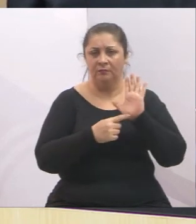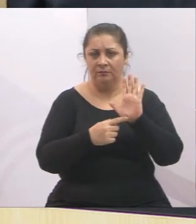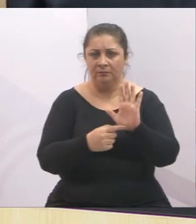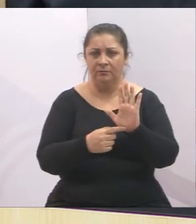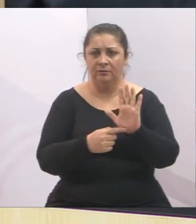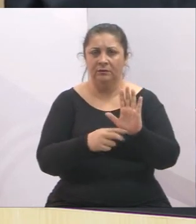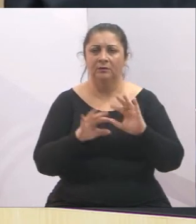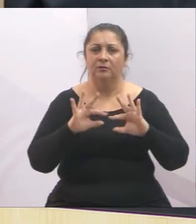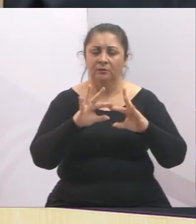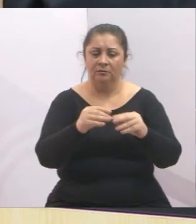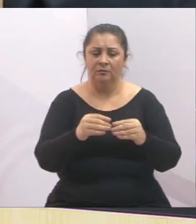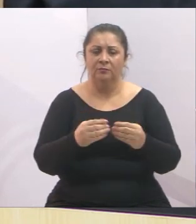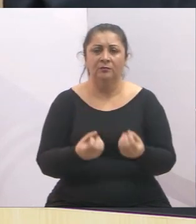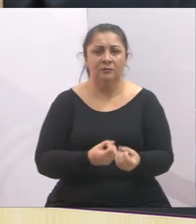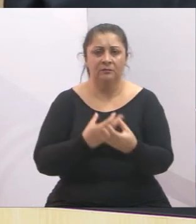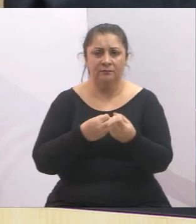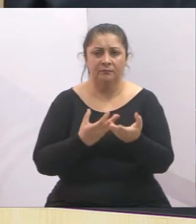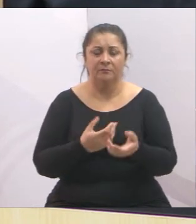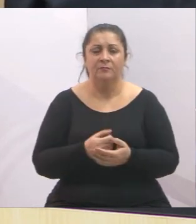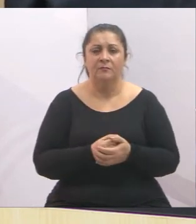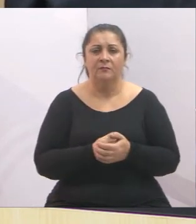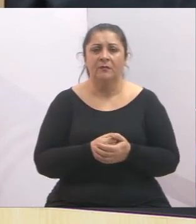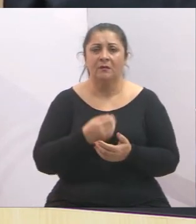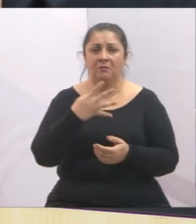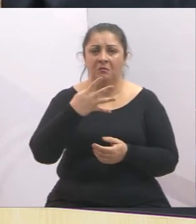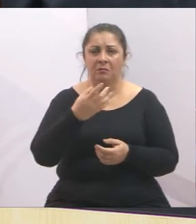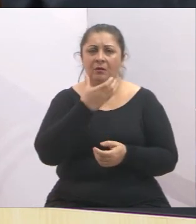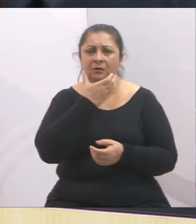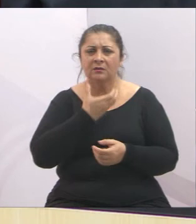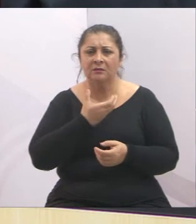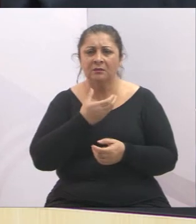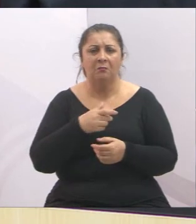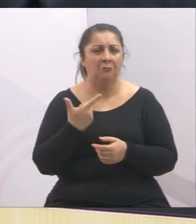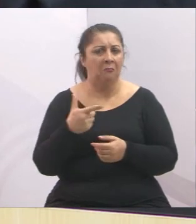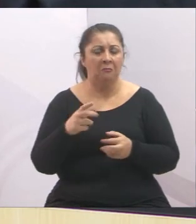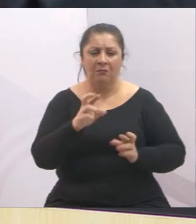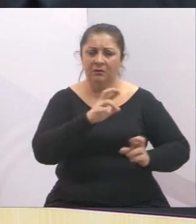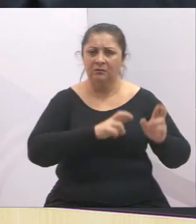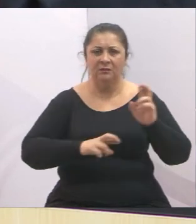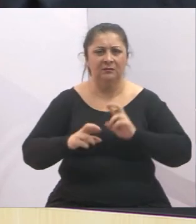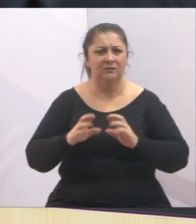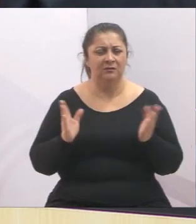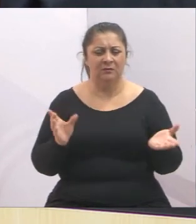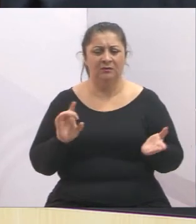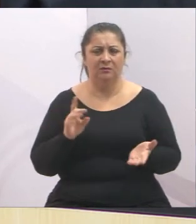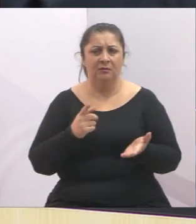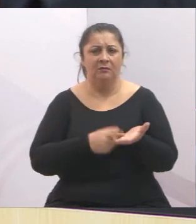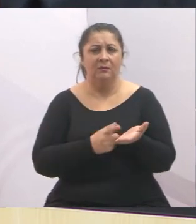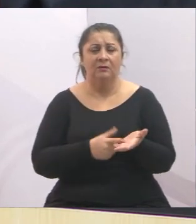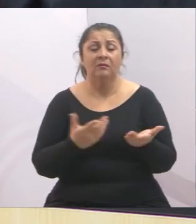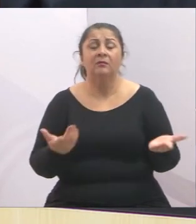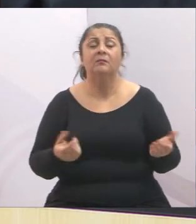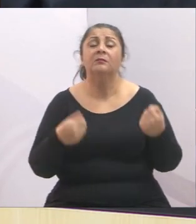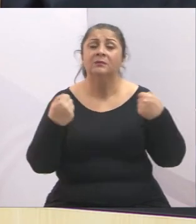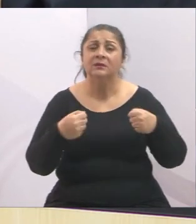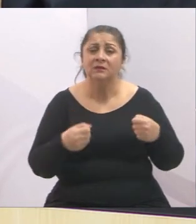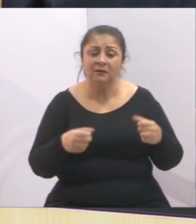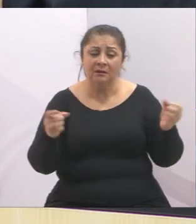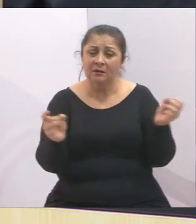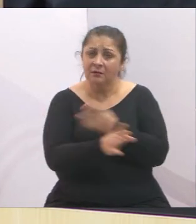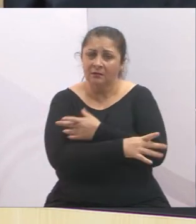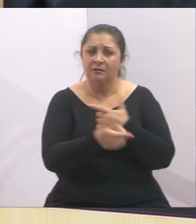coletado para a data de 4 de dezembro, não houve vistoria com as empresas para sanar ou apresentar uma solução. E